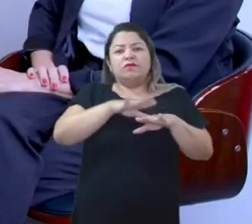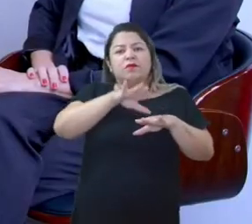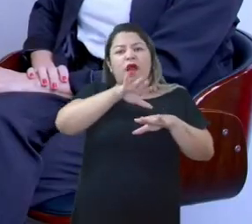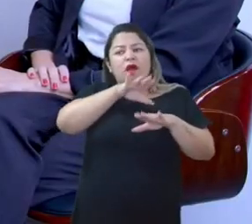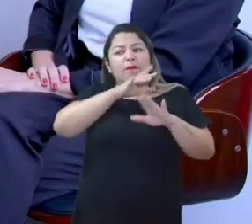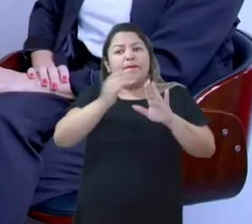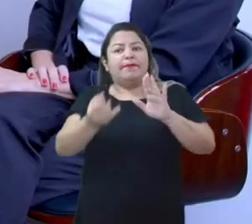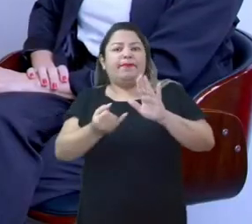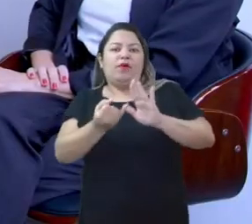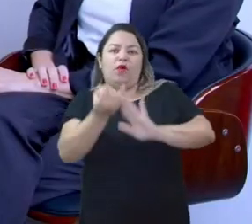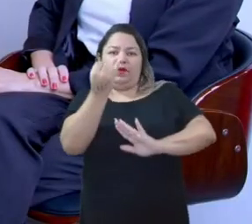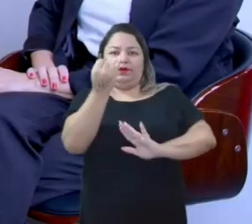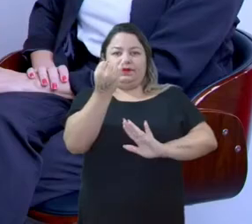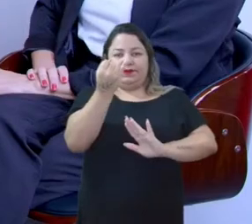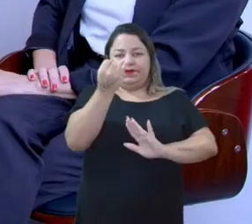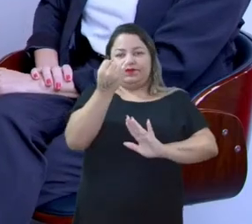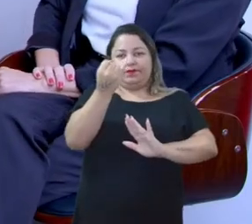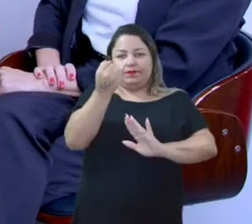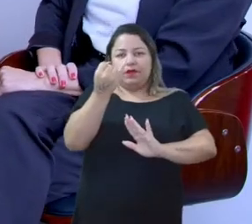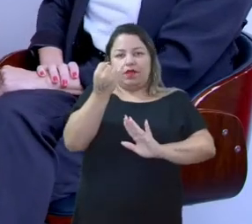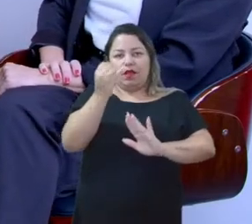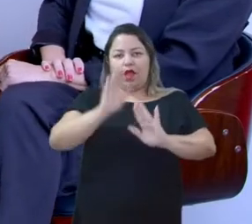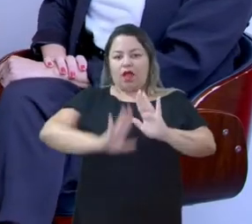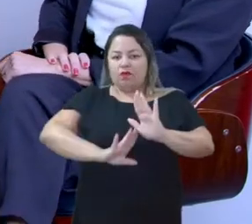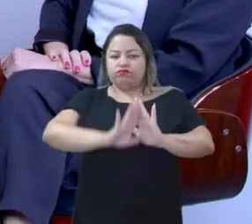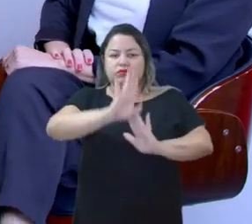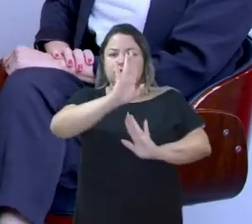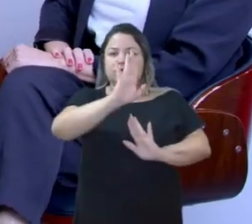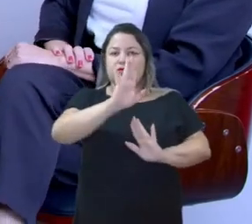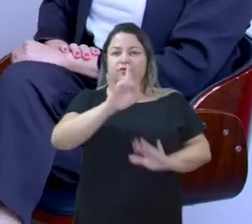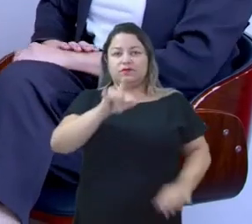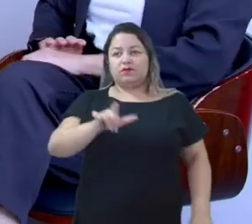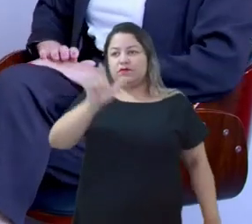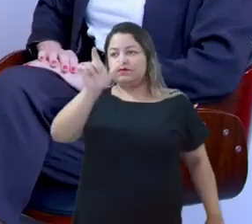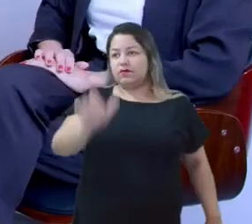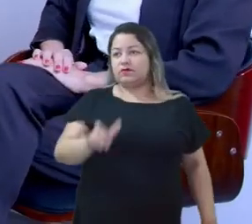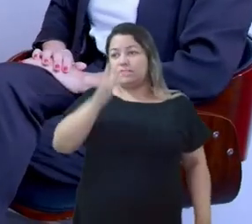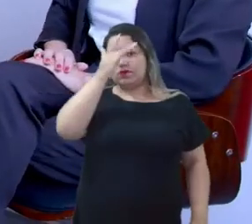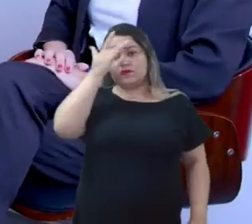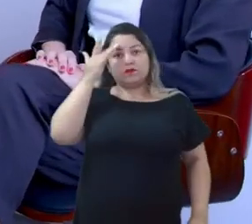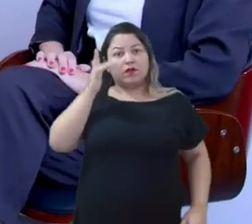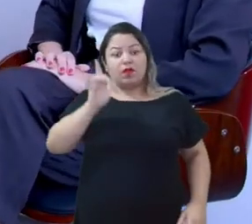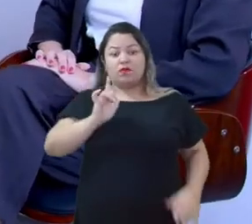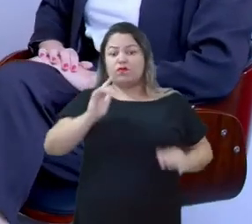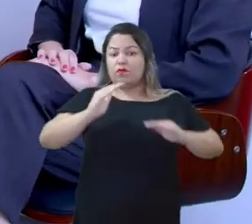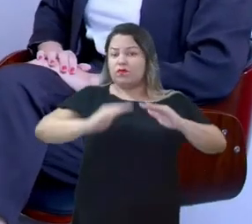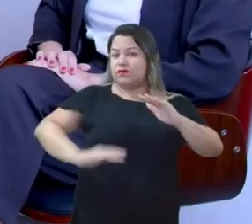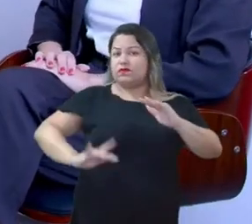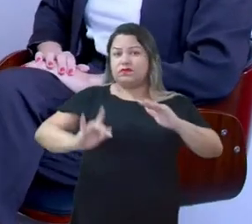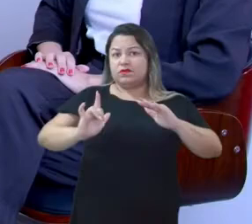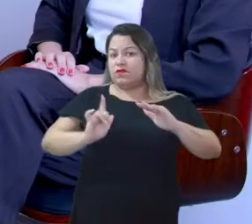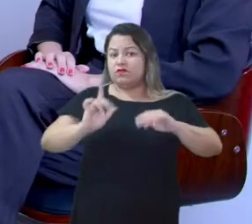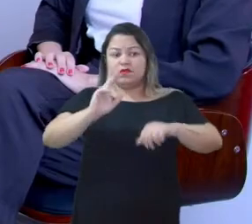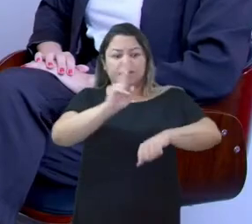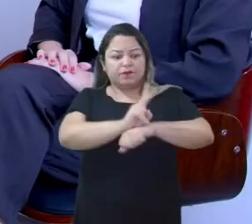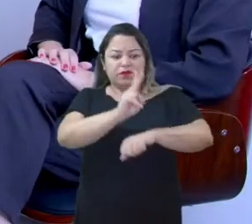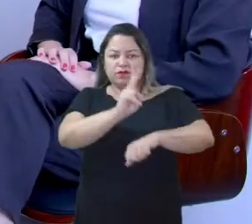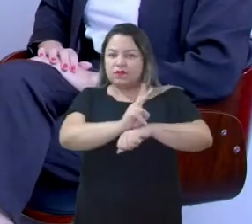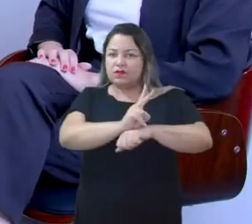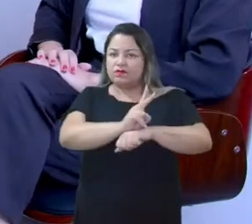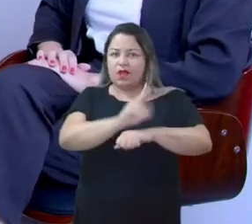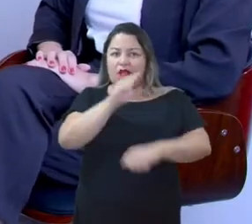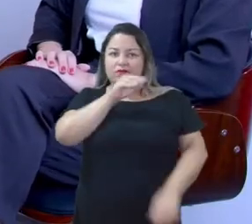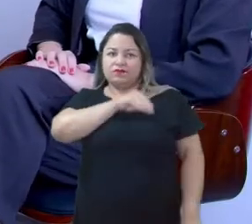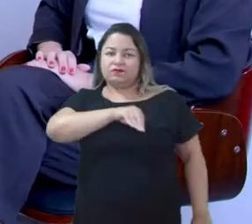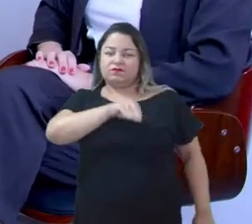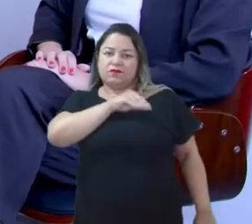juros altos ou inflação alta são as pessoas de menor poder econômico que não têm proteção do seu